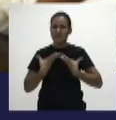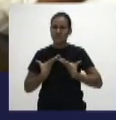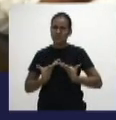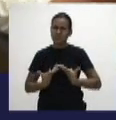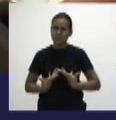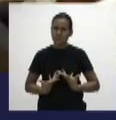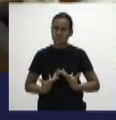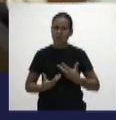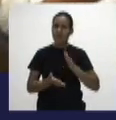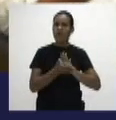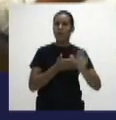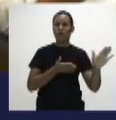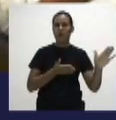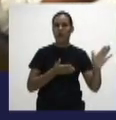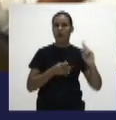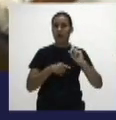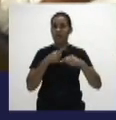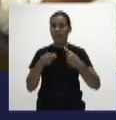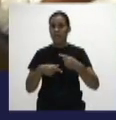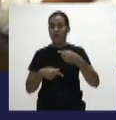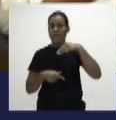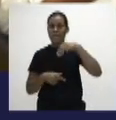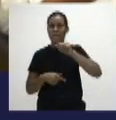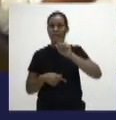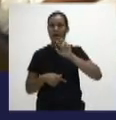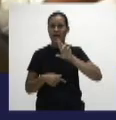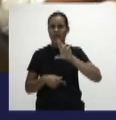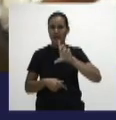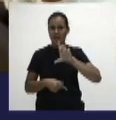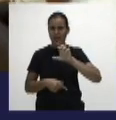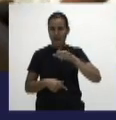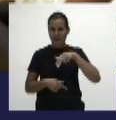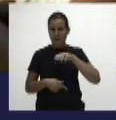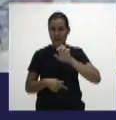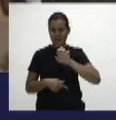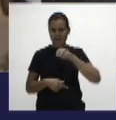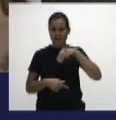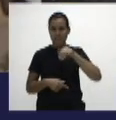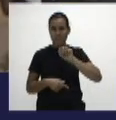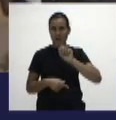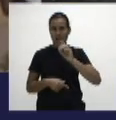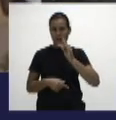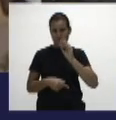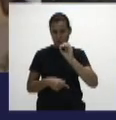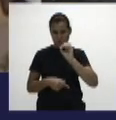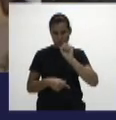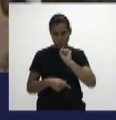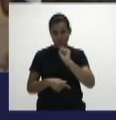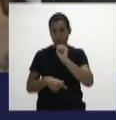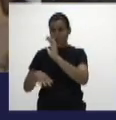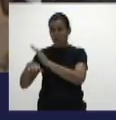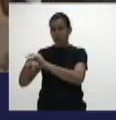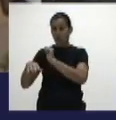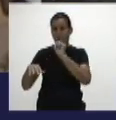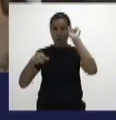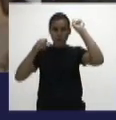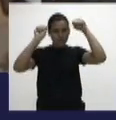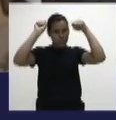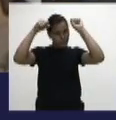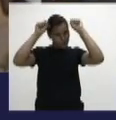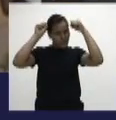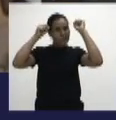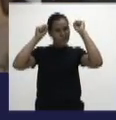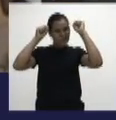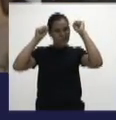Marlene Matos chama a a a Xuxa para fazer o programa com a mesma estrutura no lugar do Carequinha ou seja depois a Xuxa todos os programas